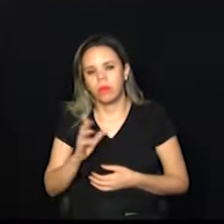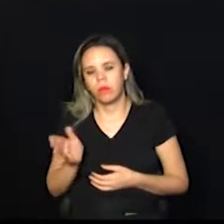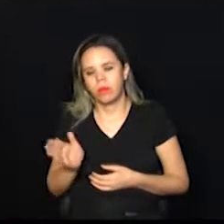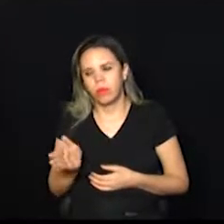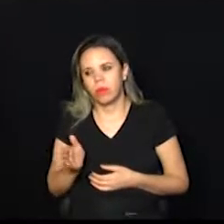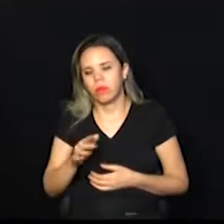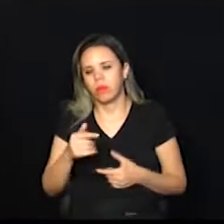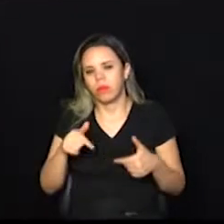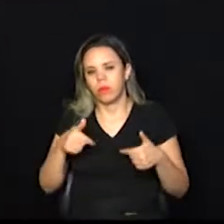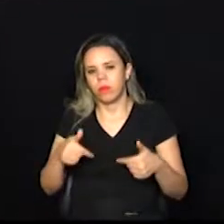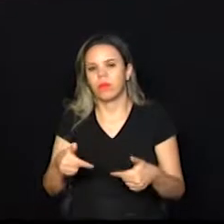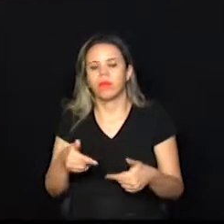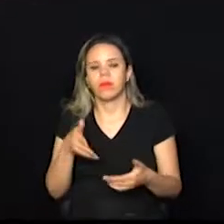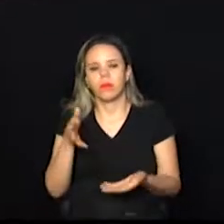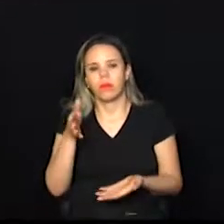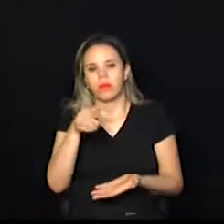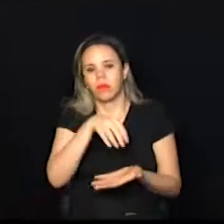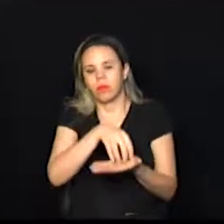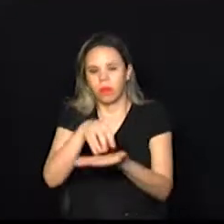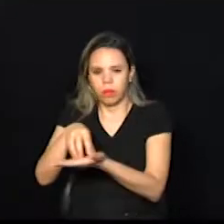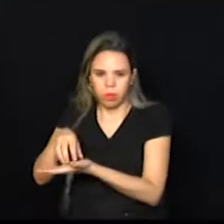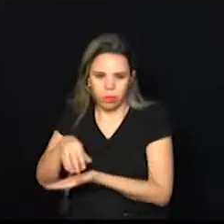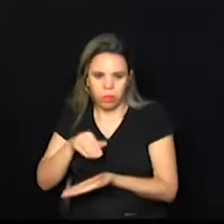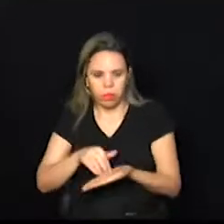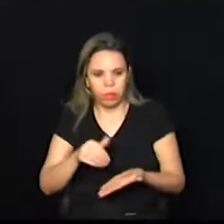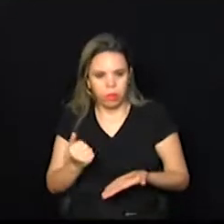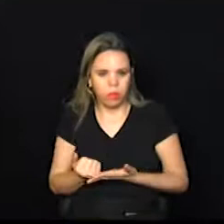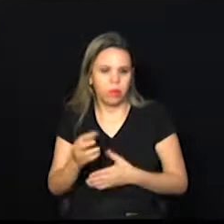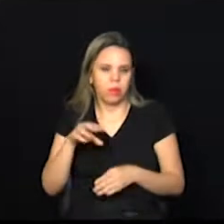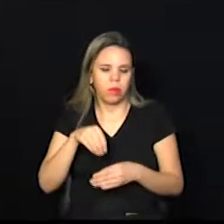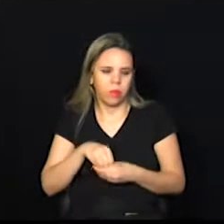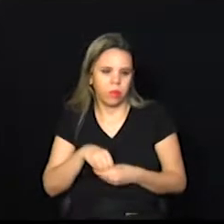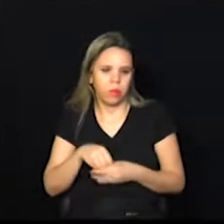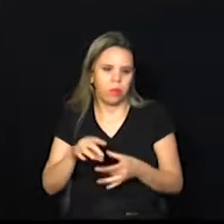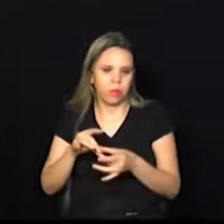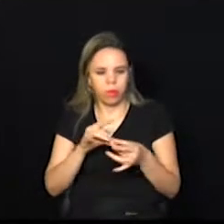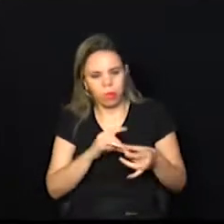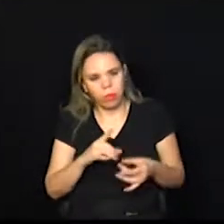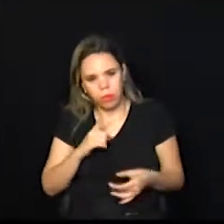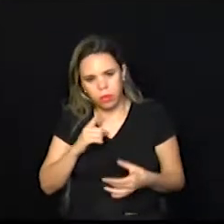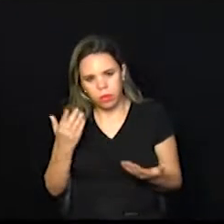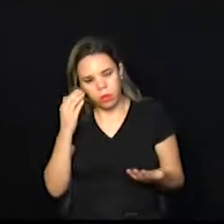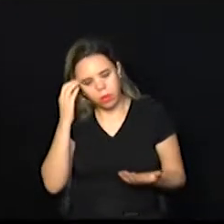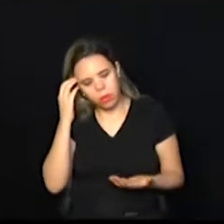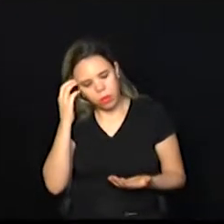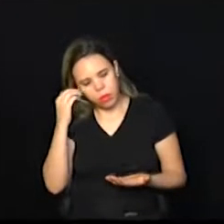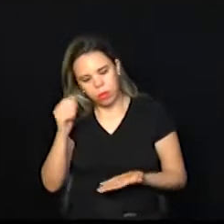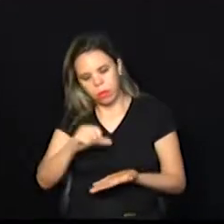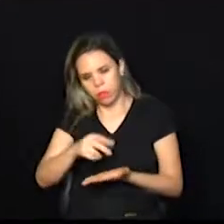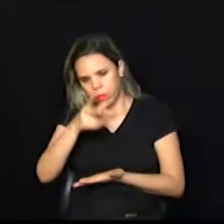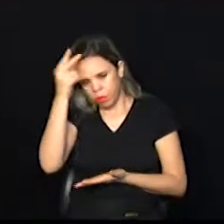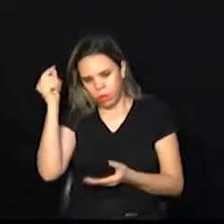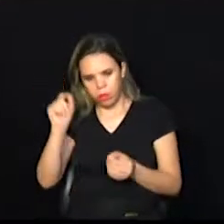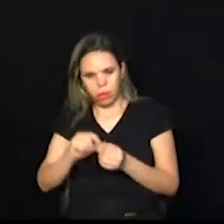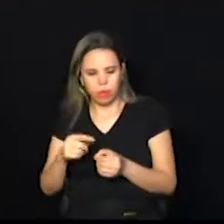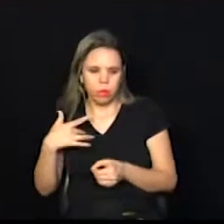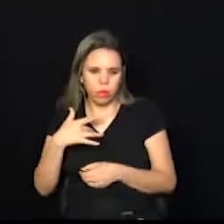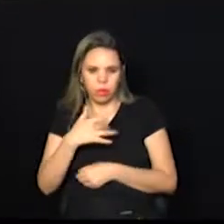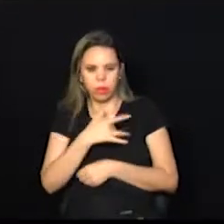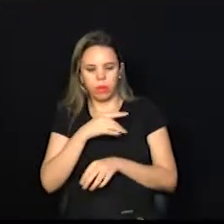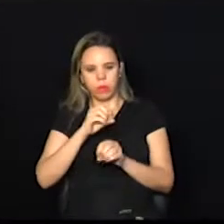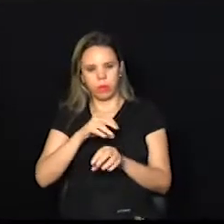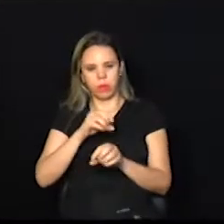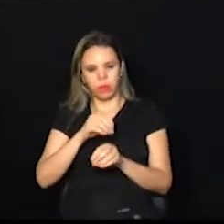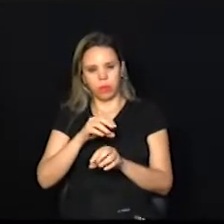uma ação de intersetorialidade dentro das intersetoriais que a gente tem nos territórios, que o poder público faz. Saúde,